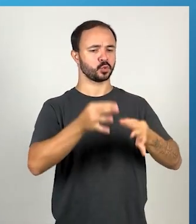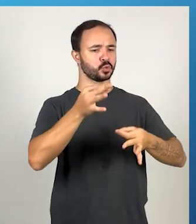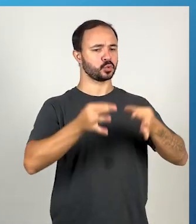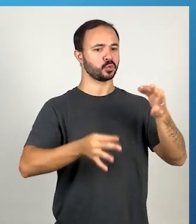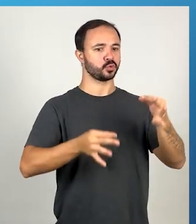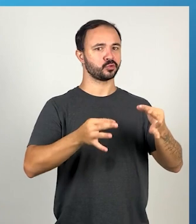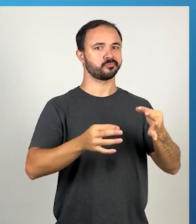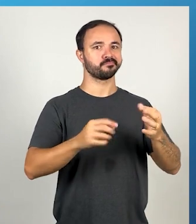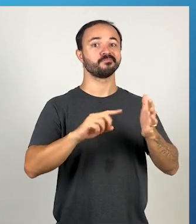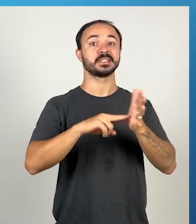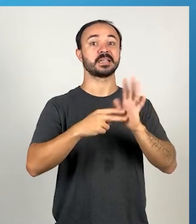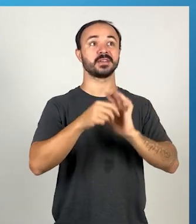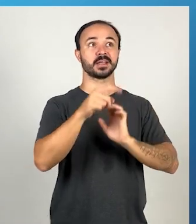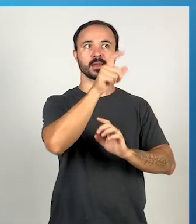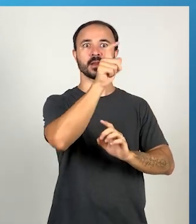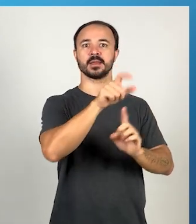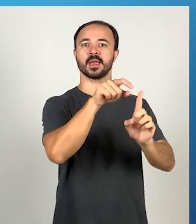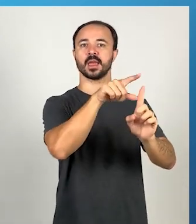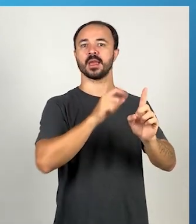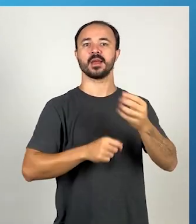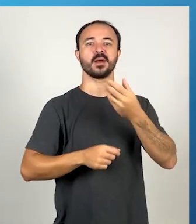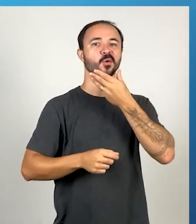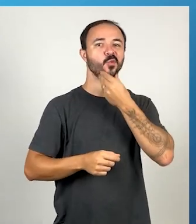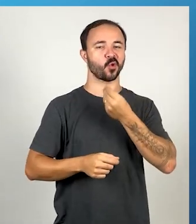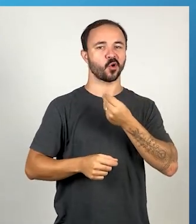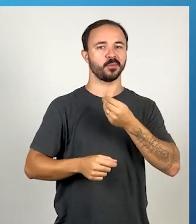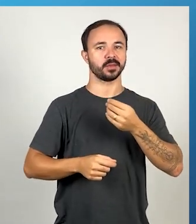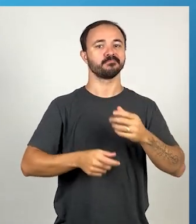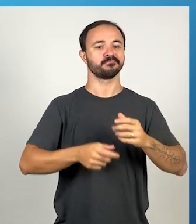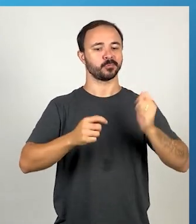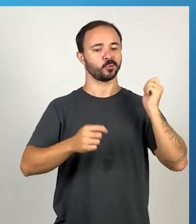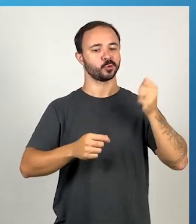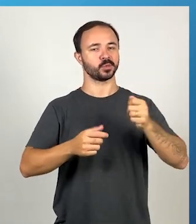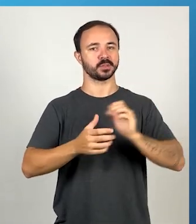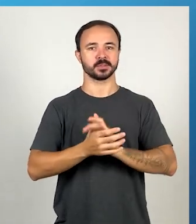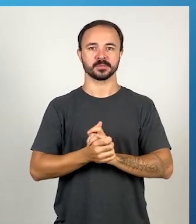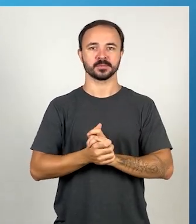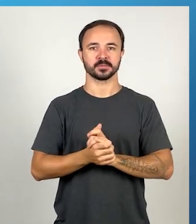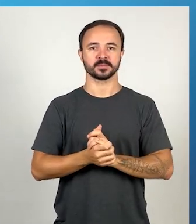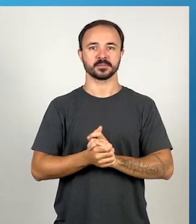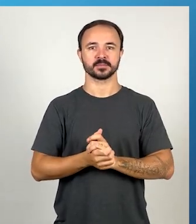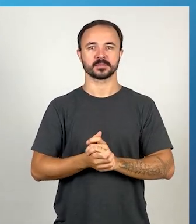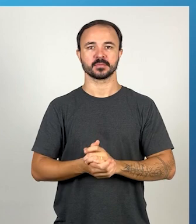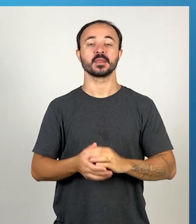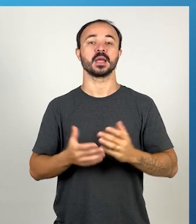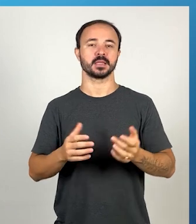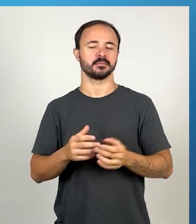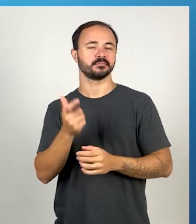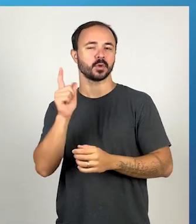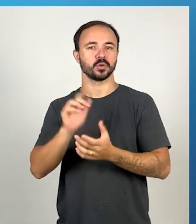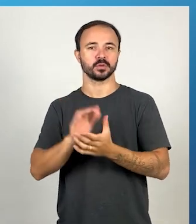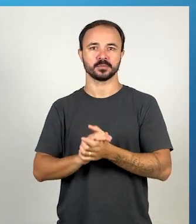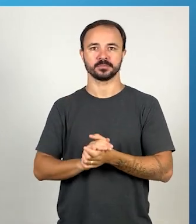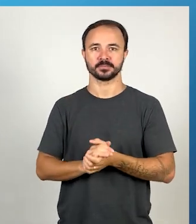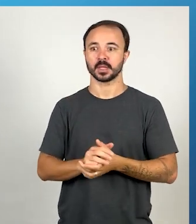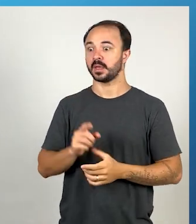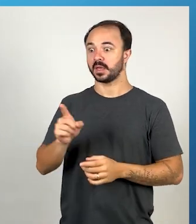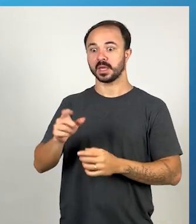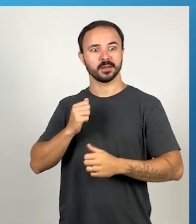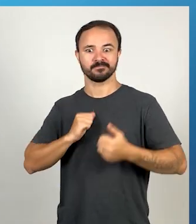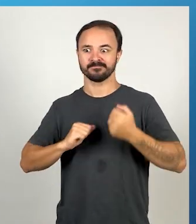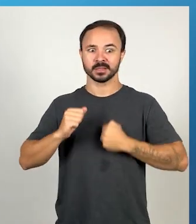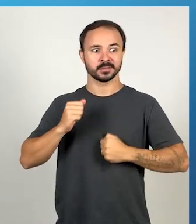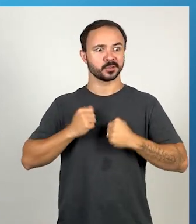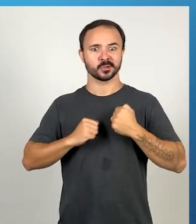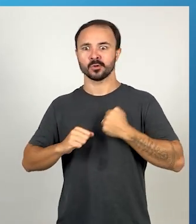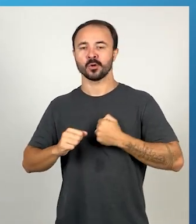um homem. Ele estava ansioso para chegar à sua querida São Paulo. Sua querida